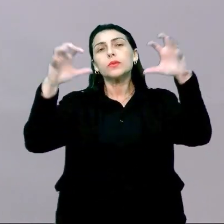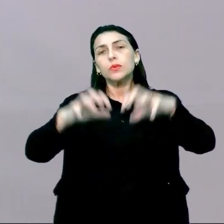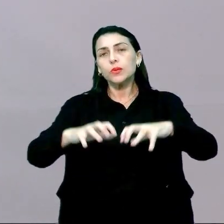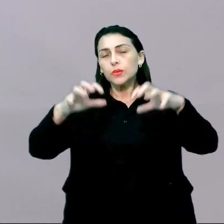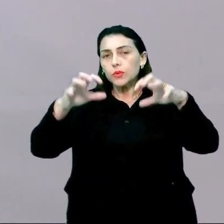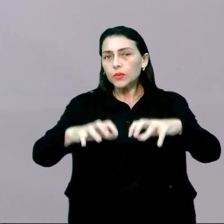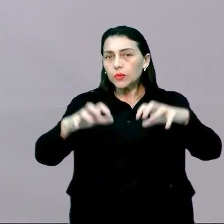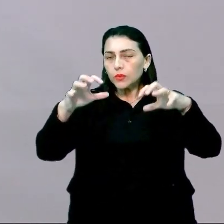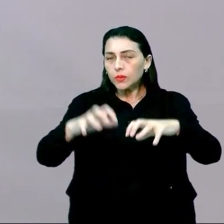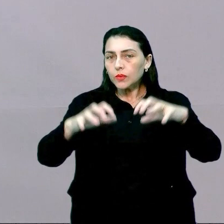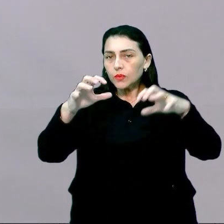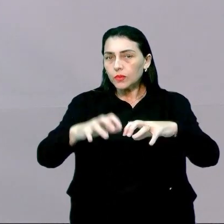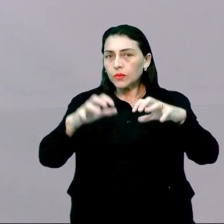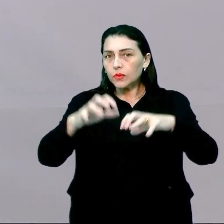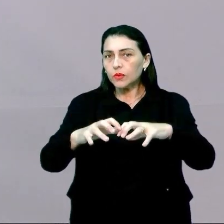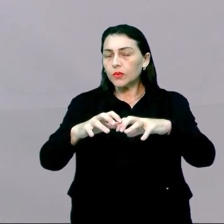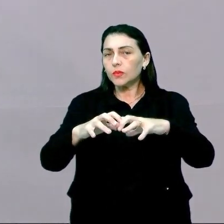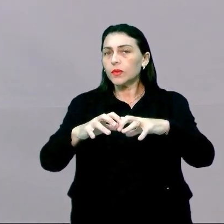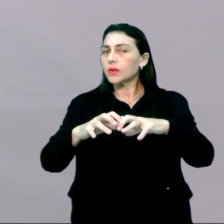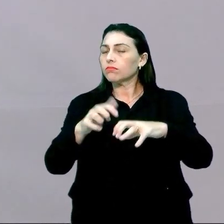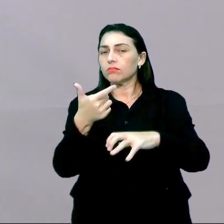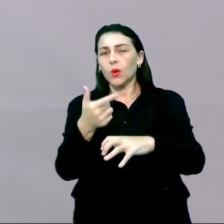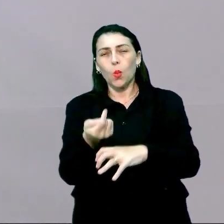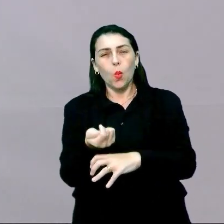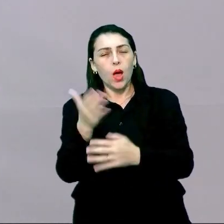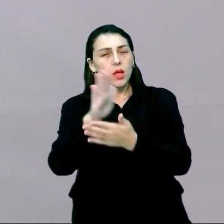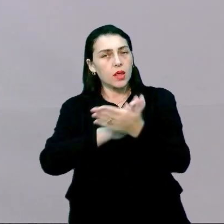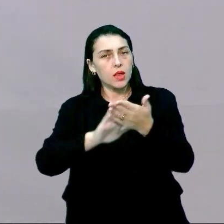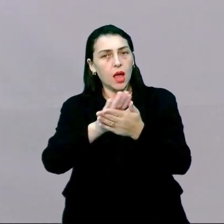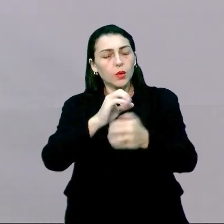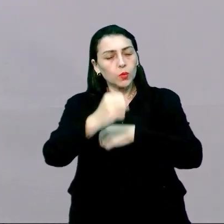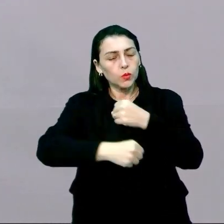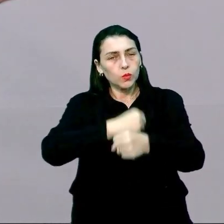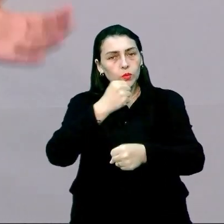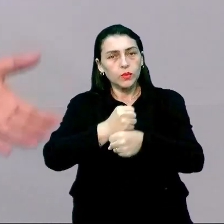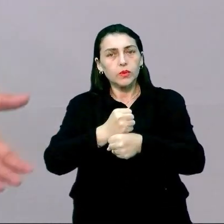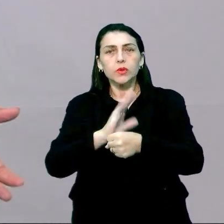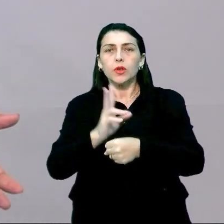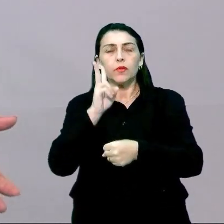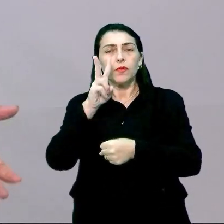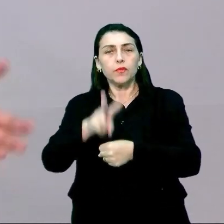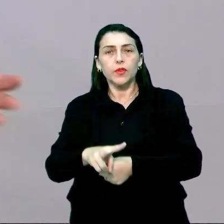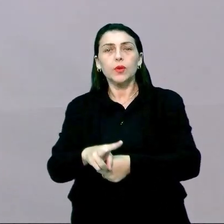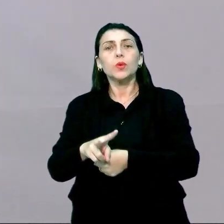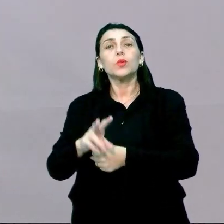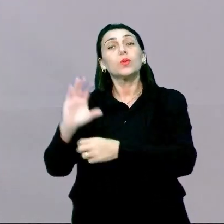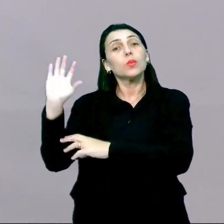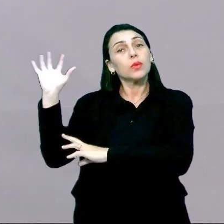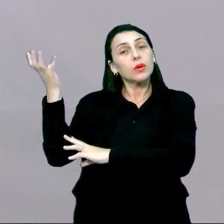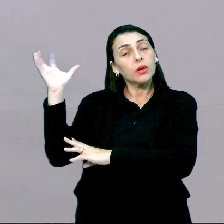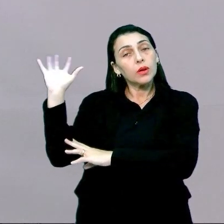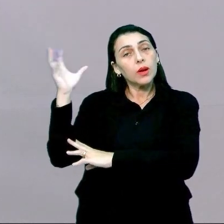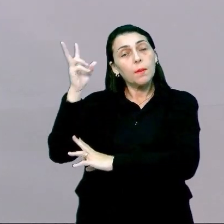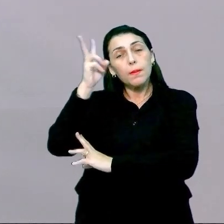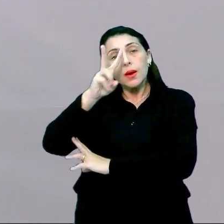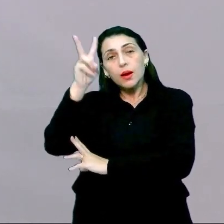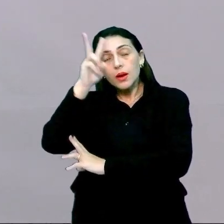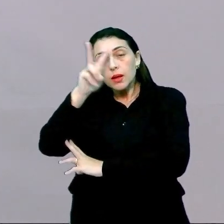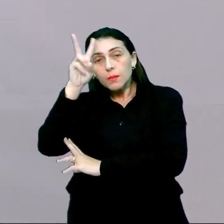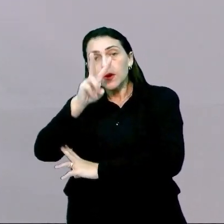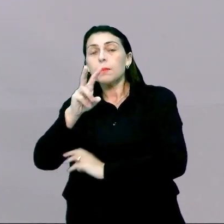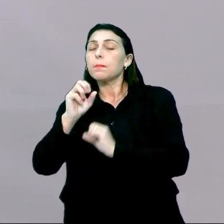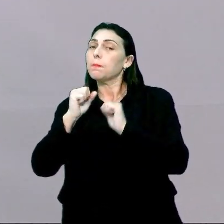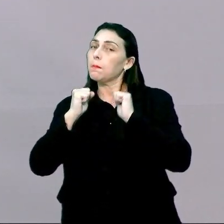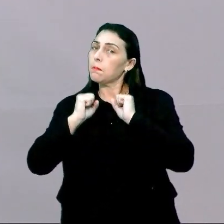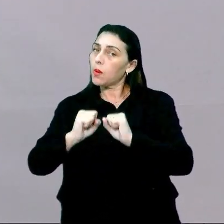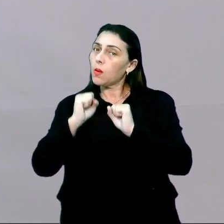pluviométrico, ou seja, uma baixa distribuição de chuvas aí ao longo do ano, conforme a gente viu no climograma. Lembrando que para relembrar essa aula